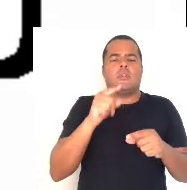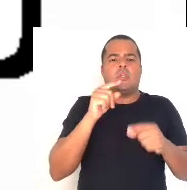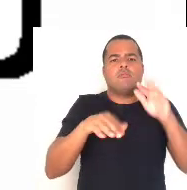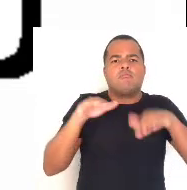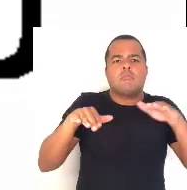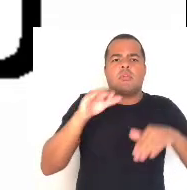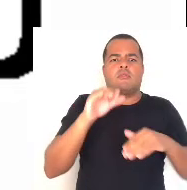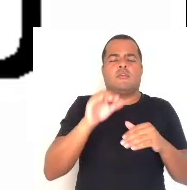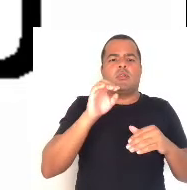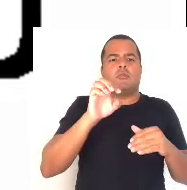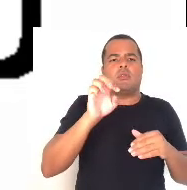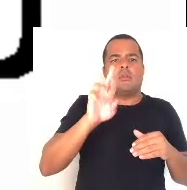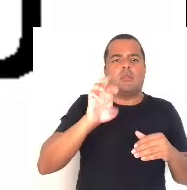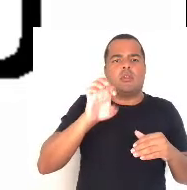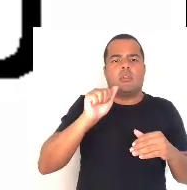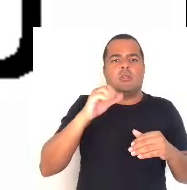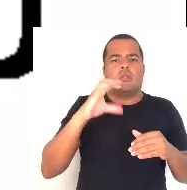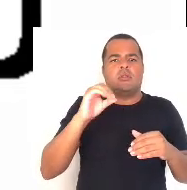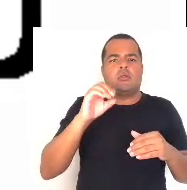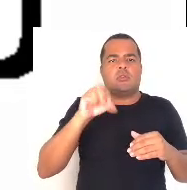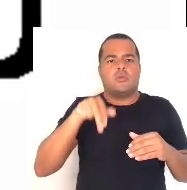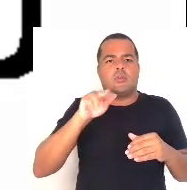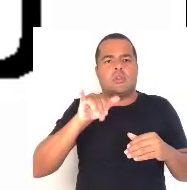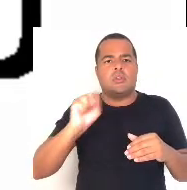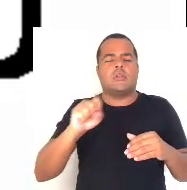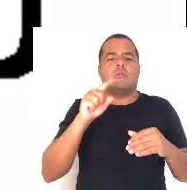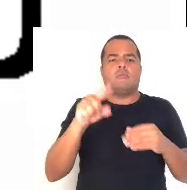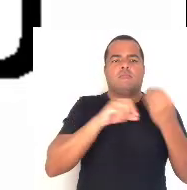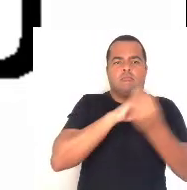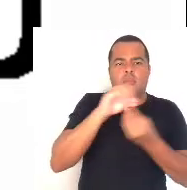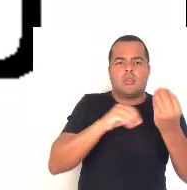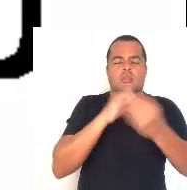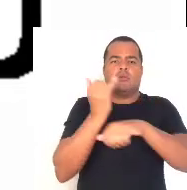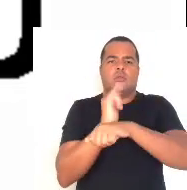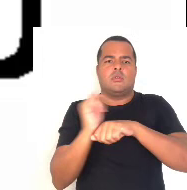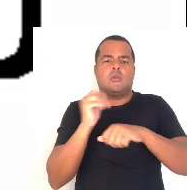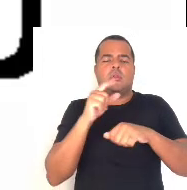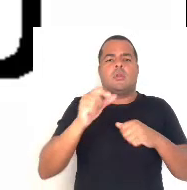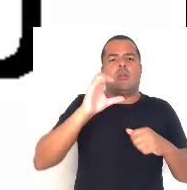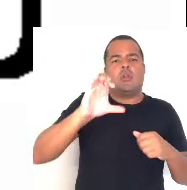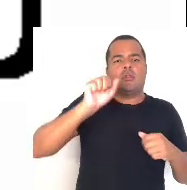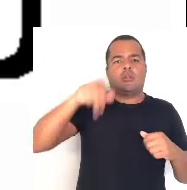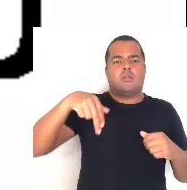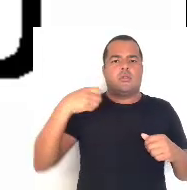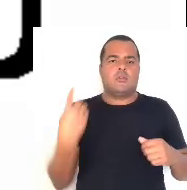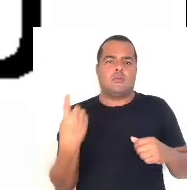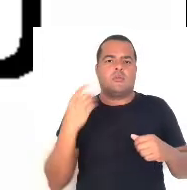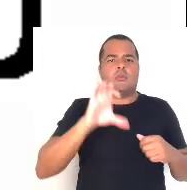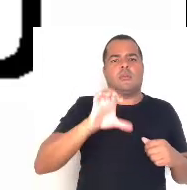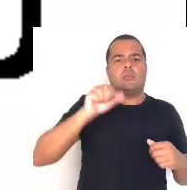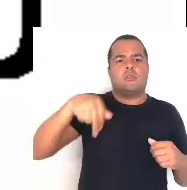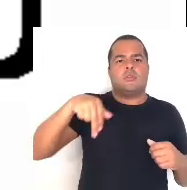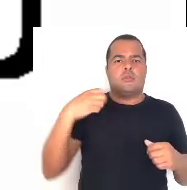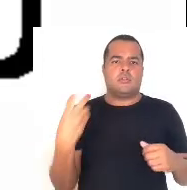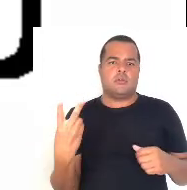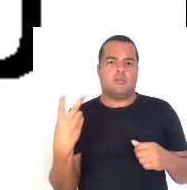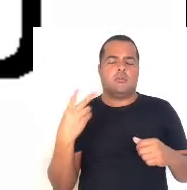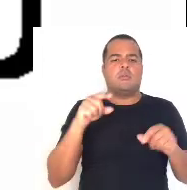gente fala de efeitos reacionais, é importante destacar a importância da estrutura do substrato para definir essa reação SN1 e